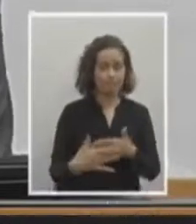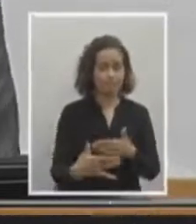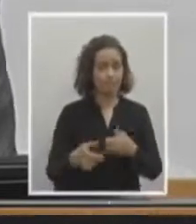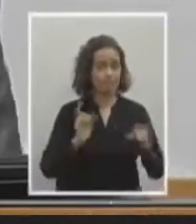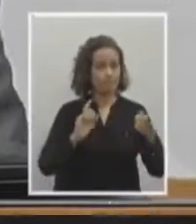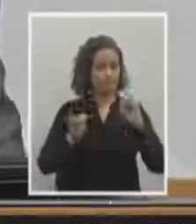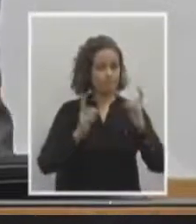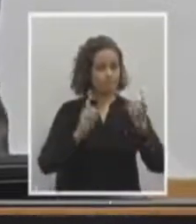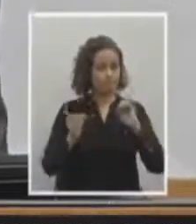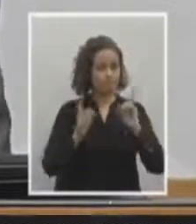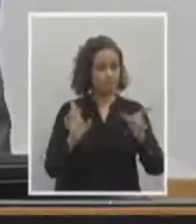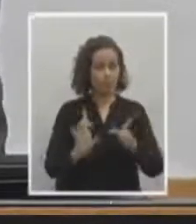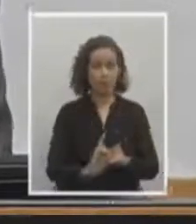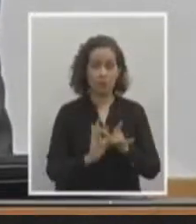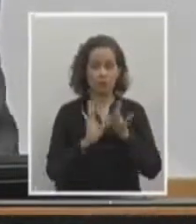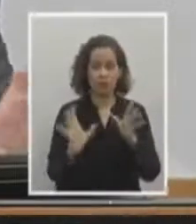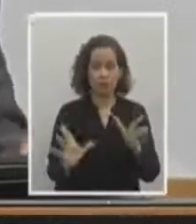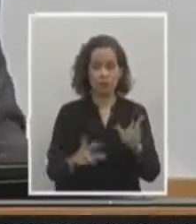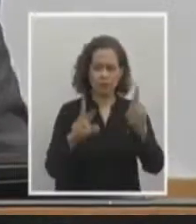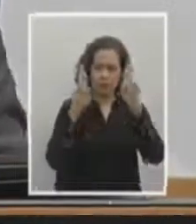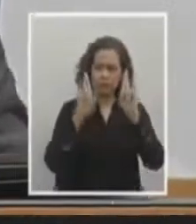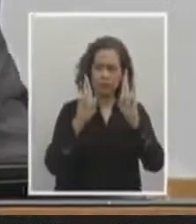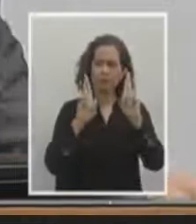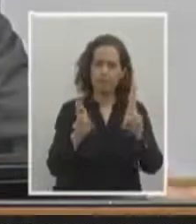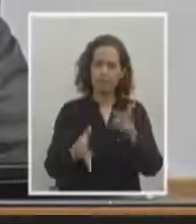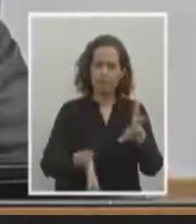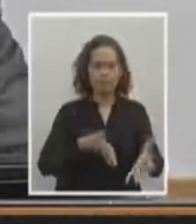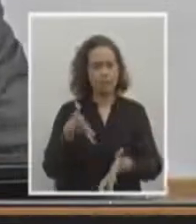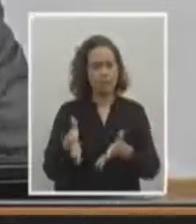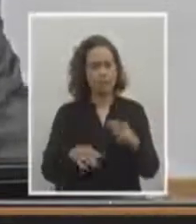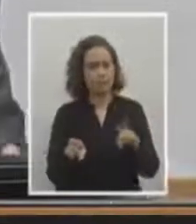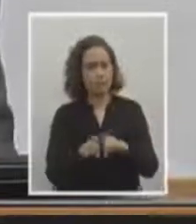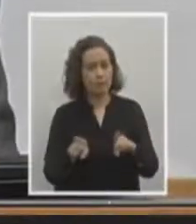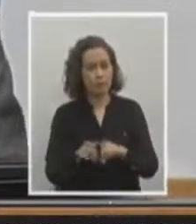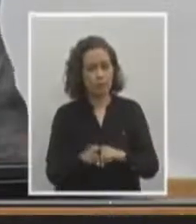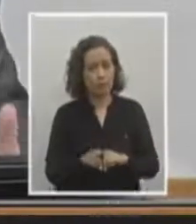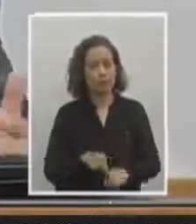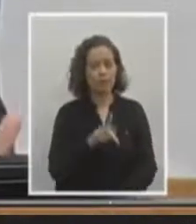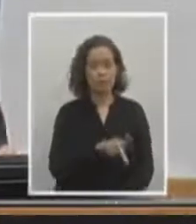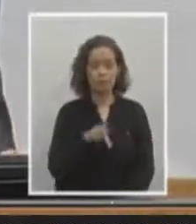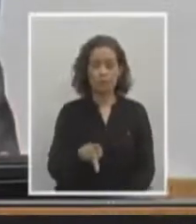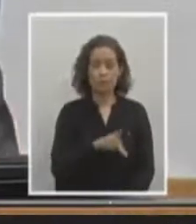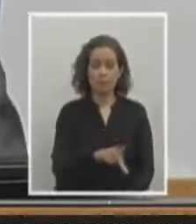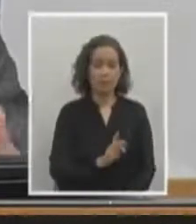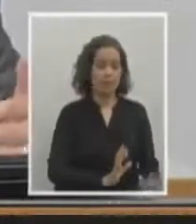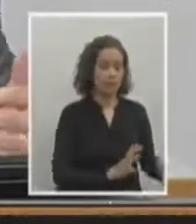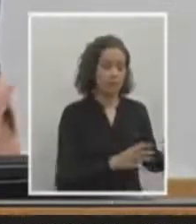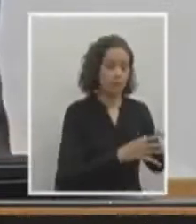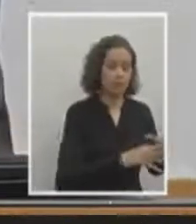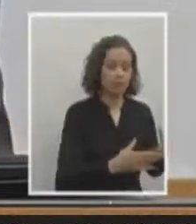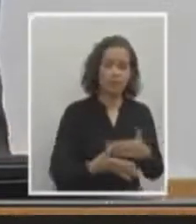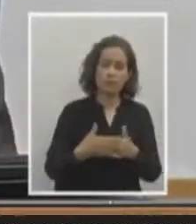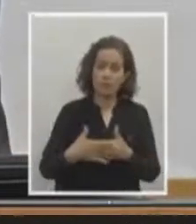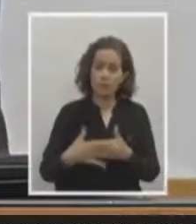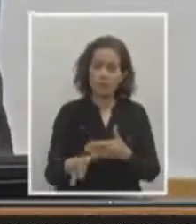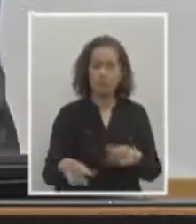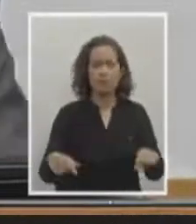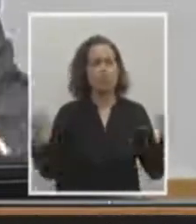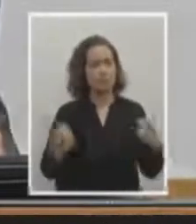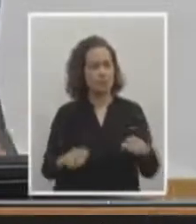audiência respeitando a escuta também do lado dos professores efetivos, a partir desse momento nós precisamos sentar na